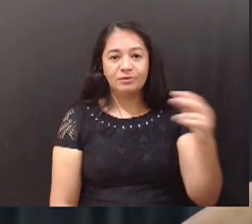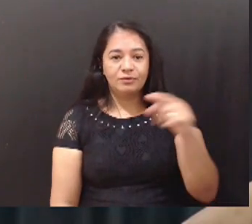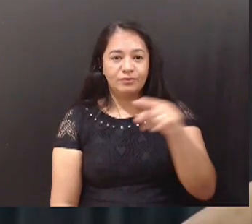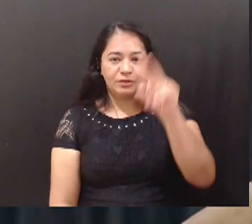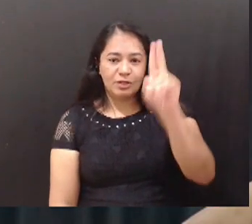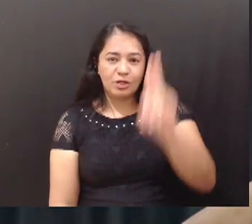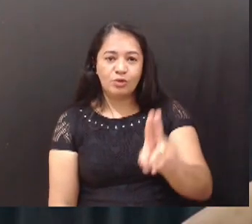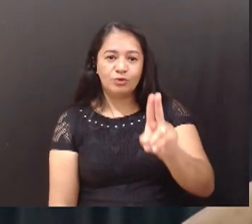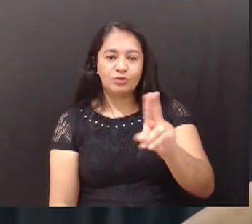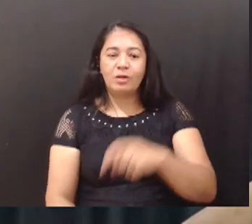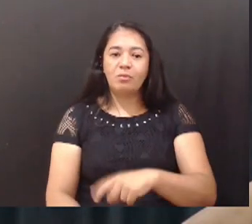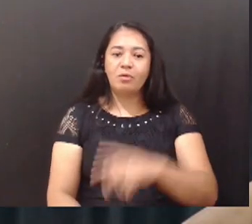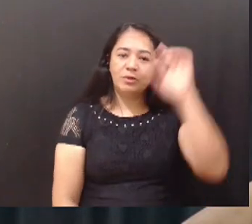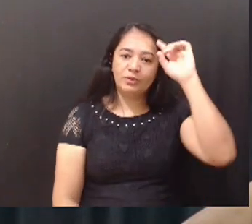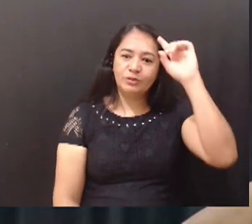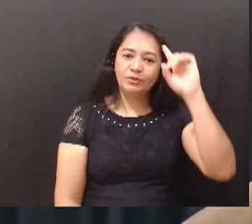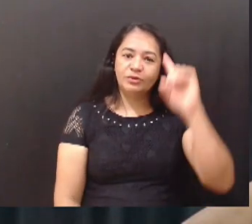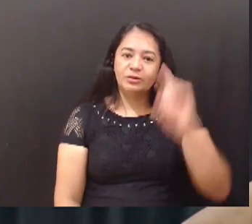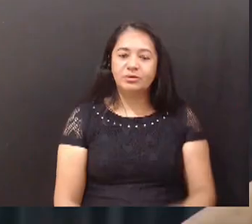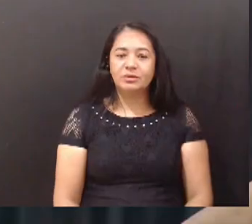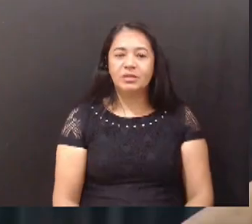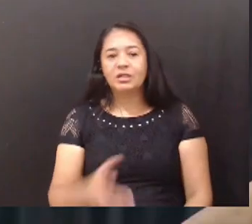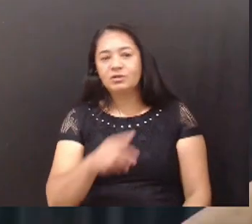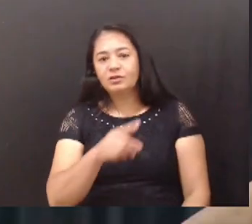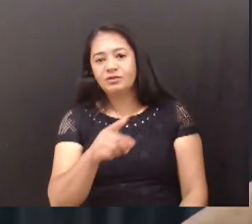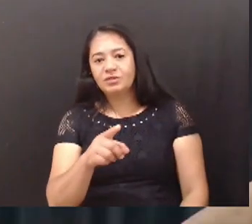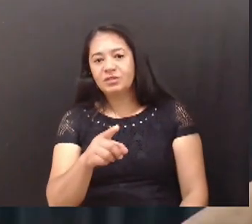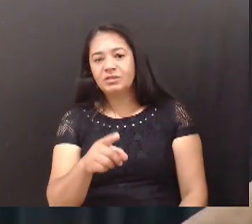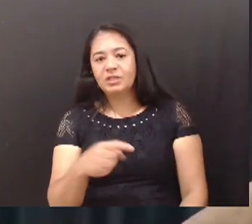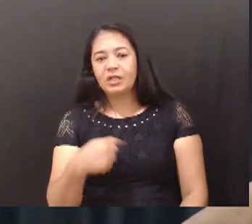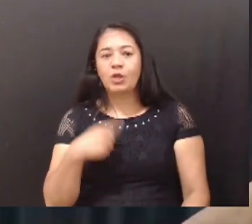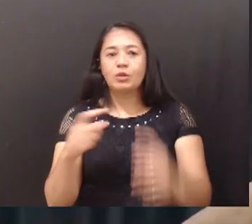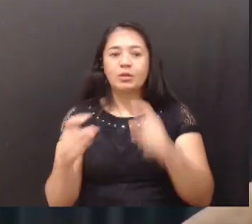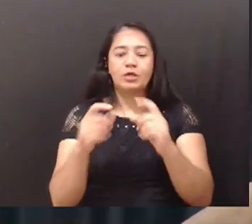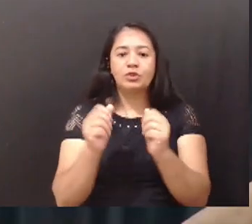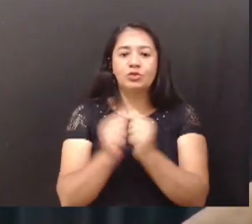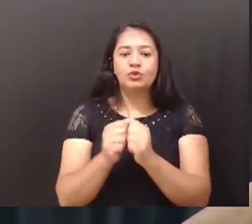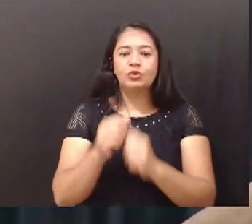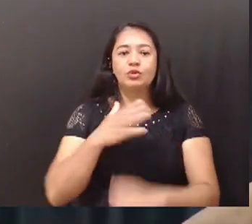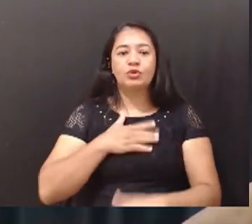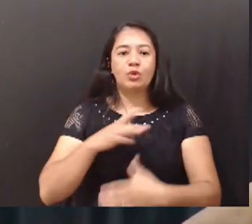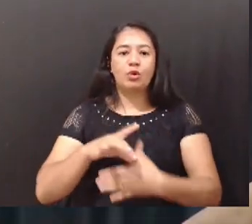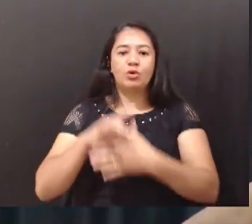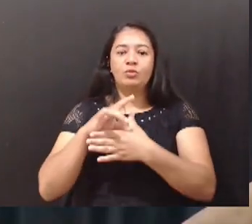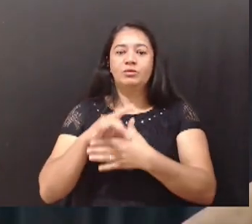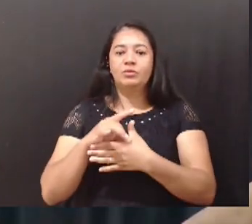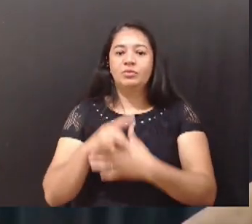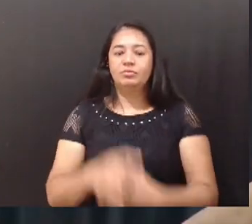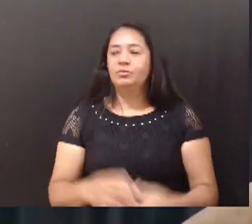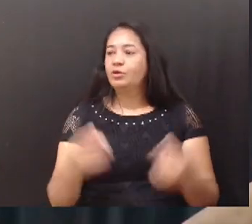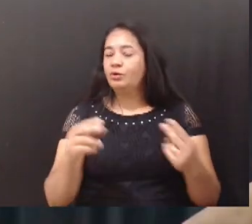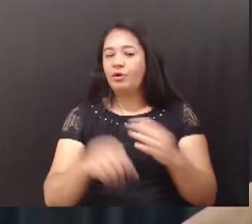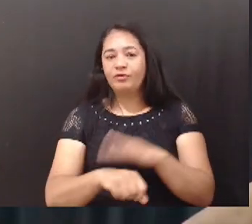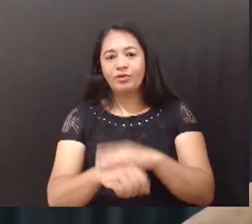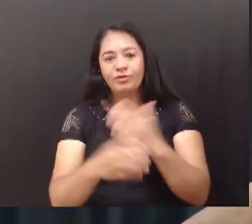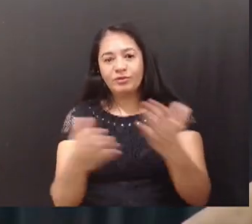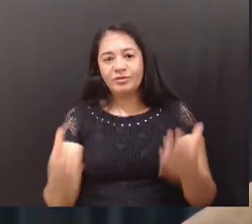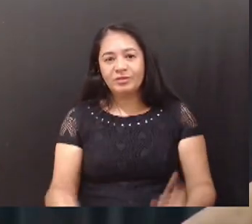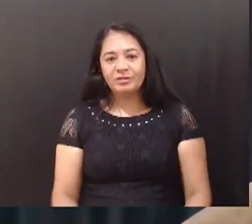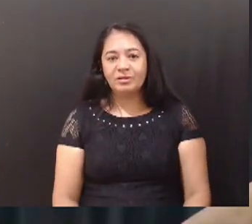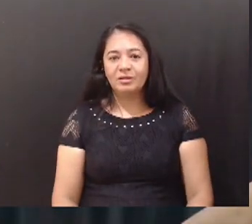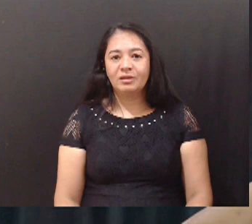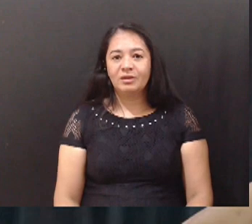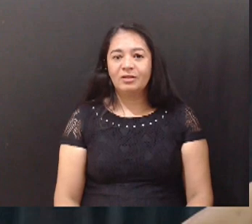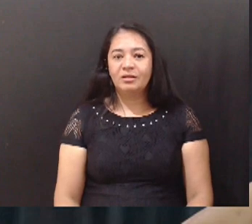que às vezes você não vai poder sair. Eu estou numa reunião com meu chefe fez uma pergunta, igual eu fiz aqui com você, Rubem. Te coloquei na berlinda. Meu chefe fez